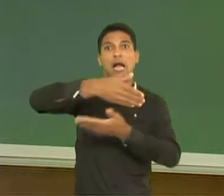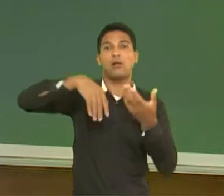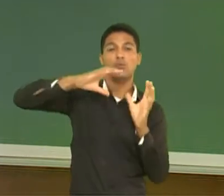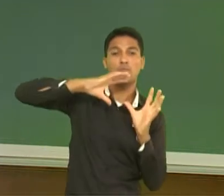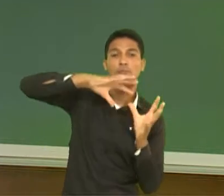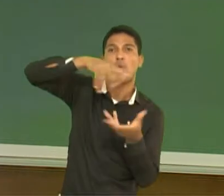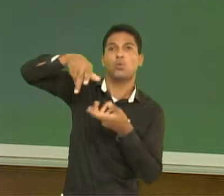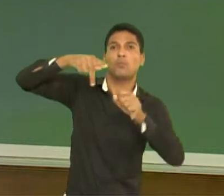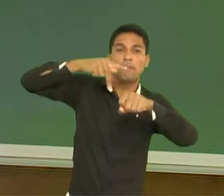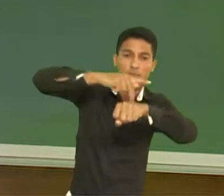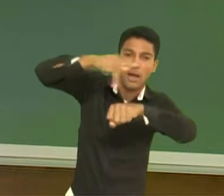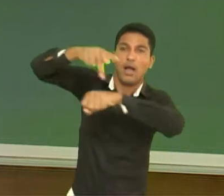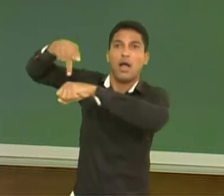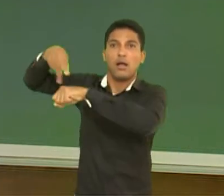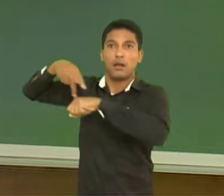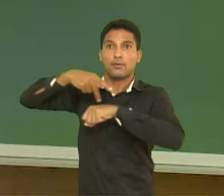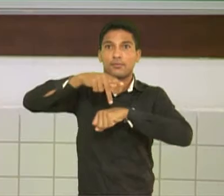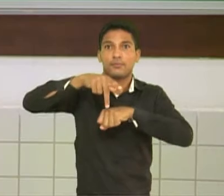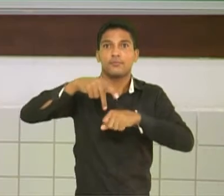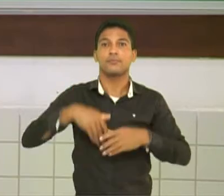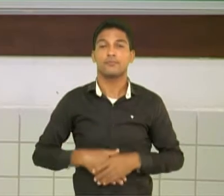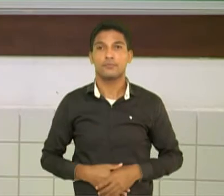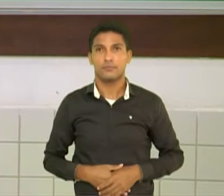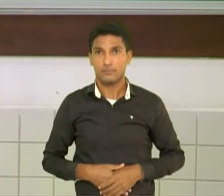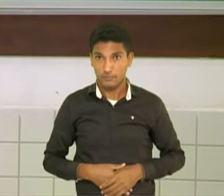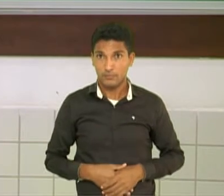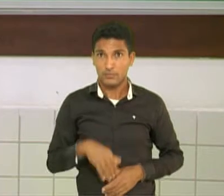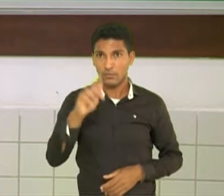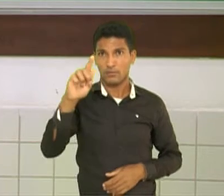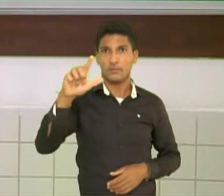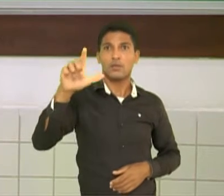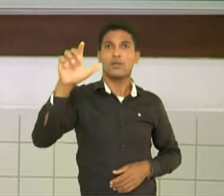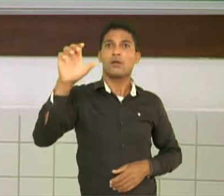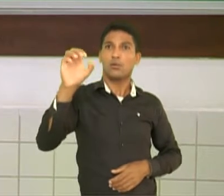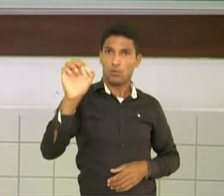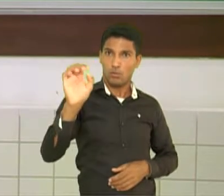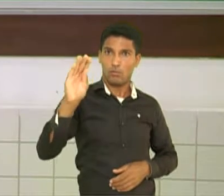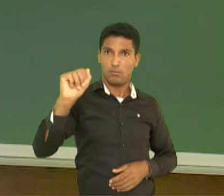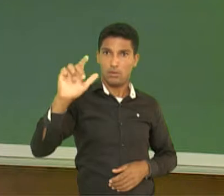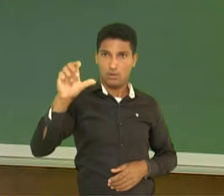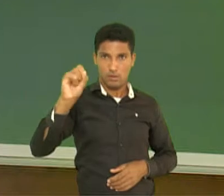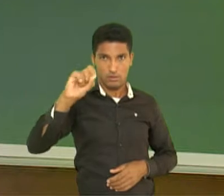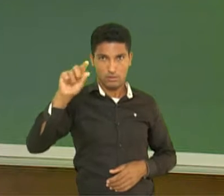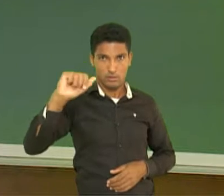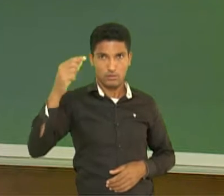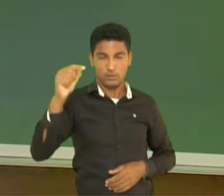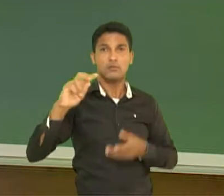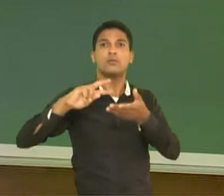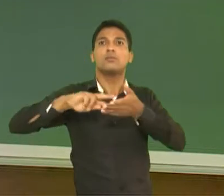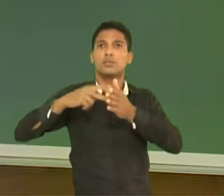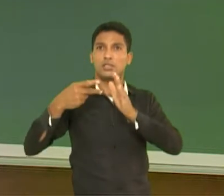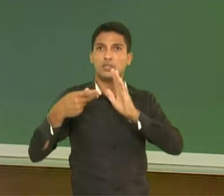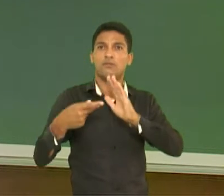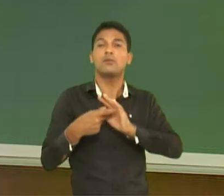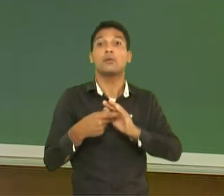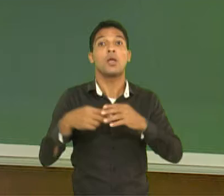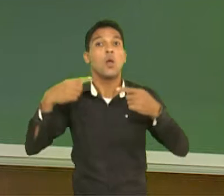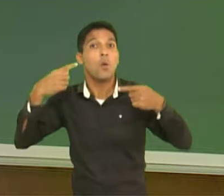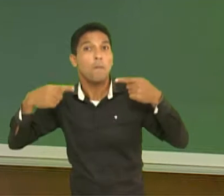globalização, ela pode ser definida como um processo histórico de crescente interligação